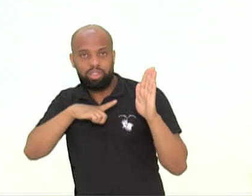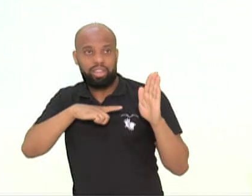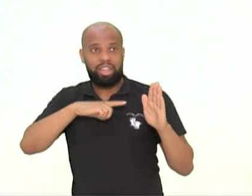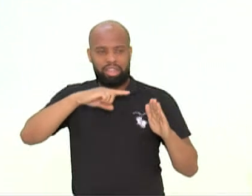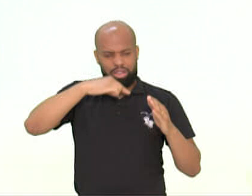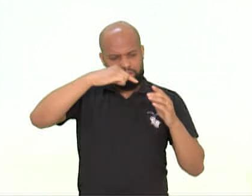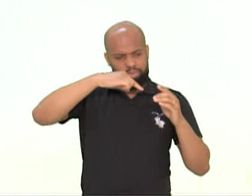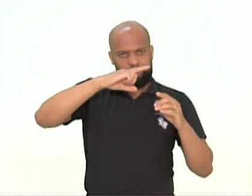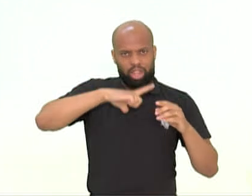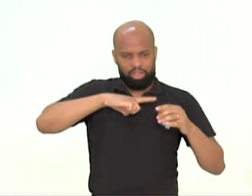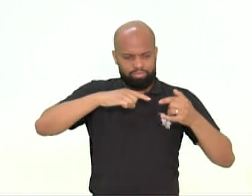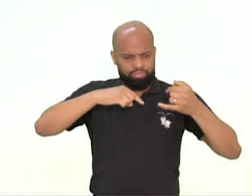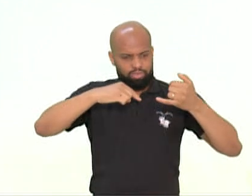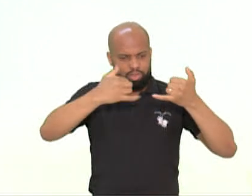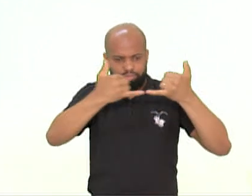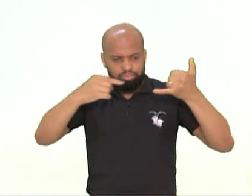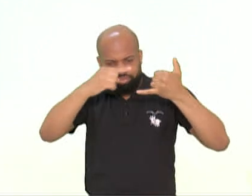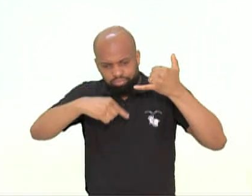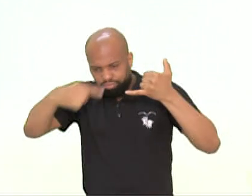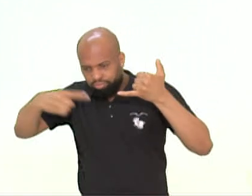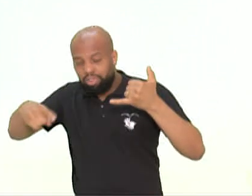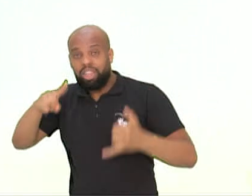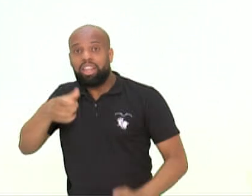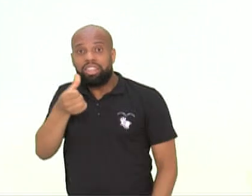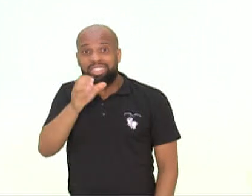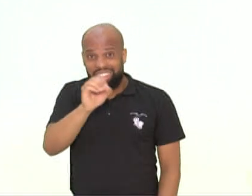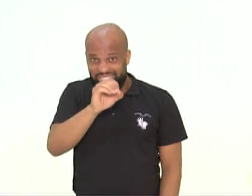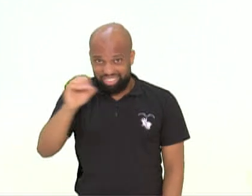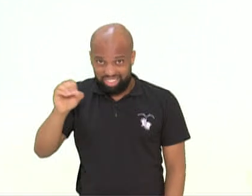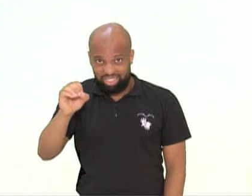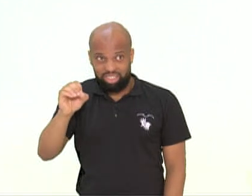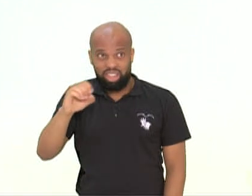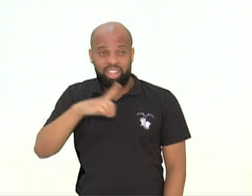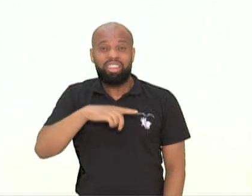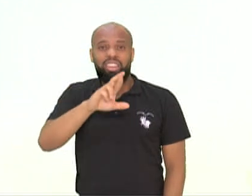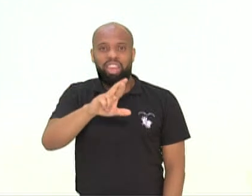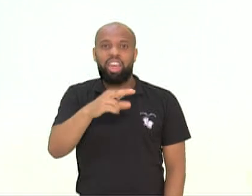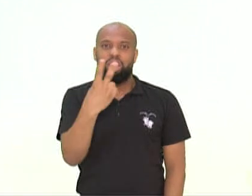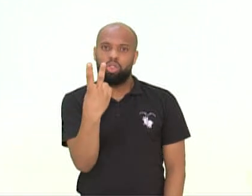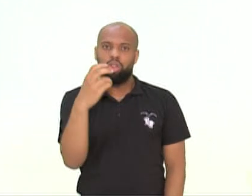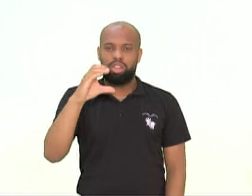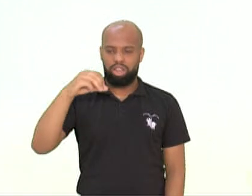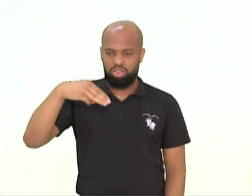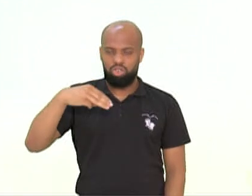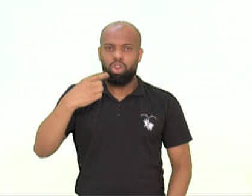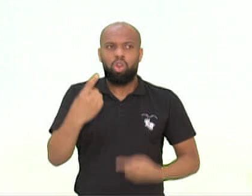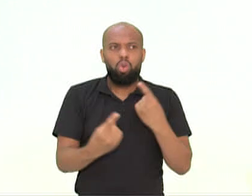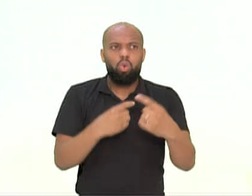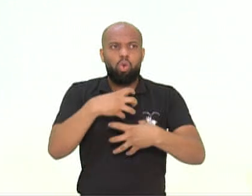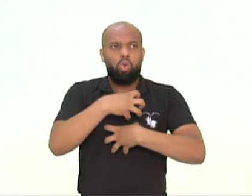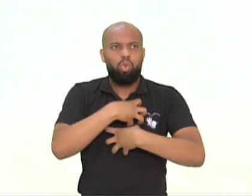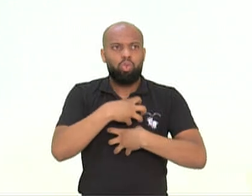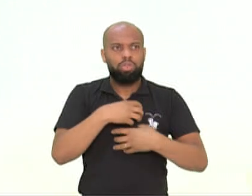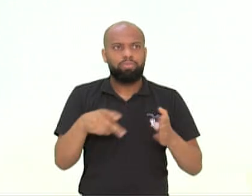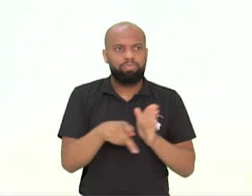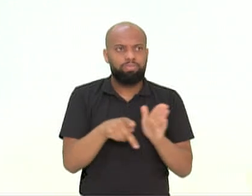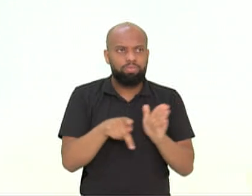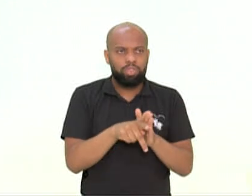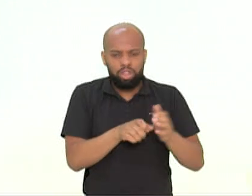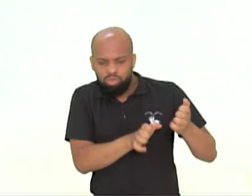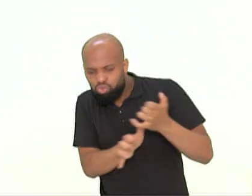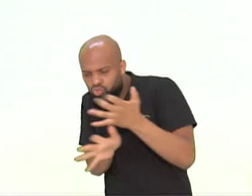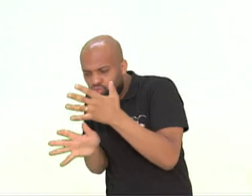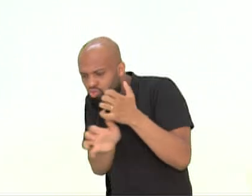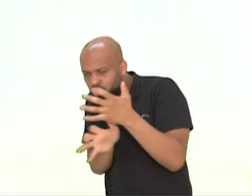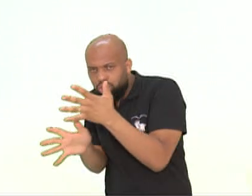600 voltas e raio de 2 centímetros. Qual será o fluxo magnético na bobina aproximadamente? Vamos